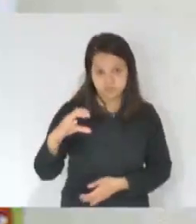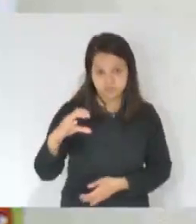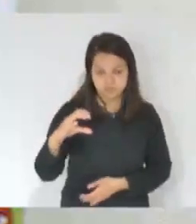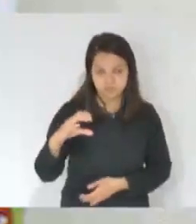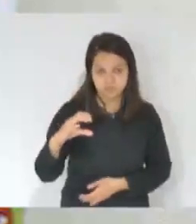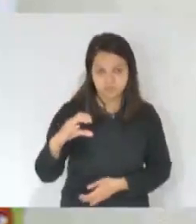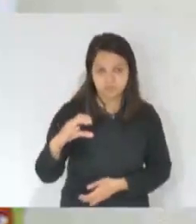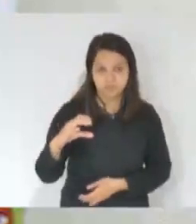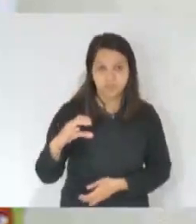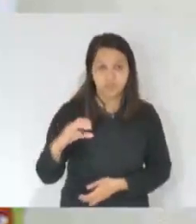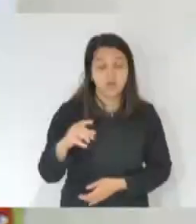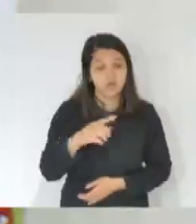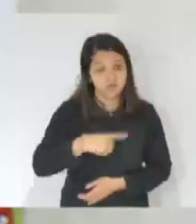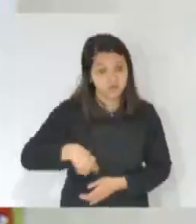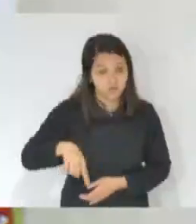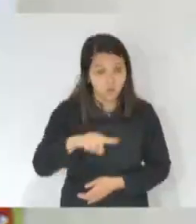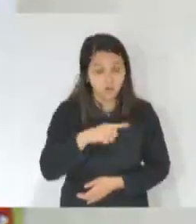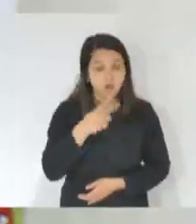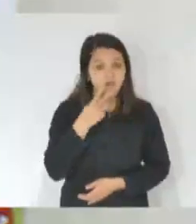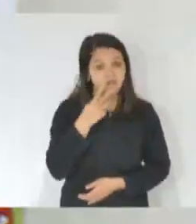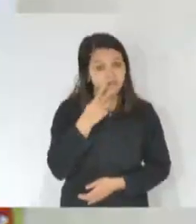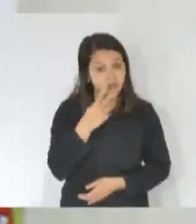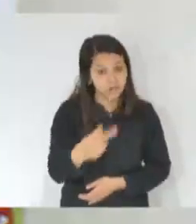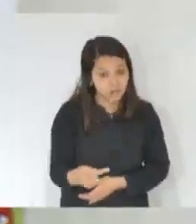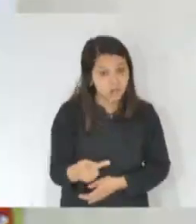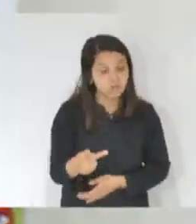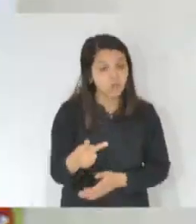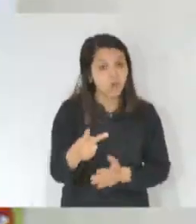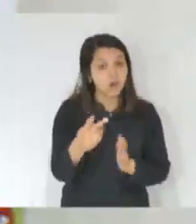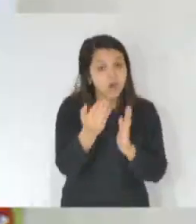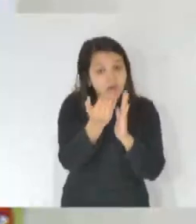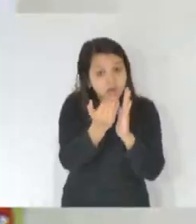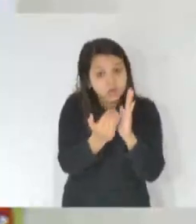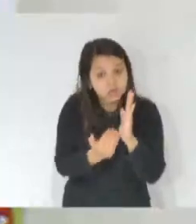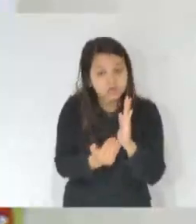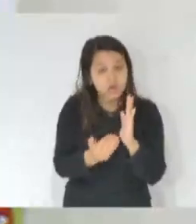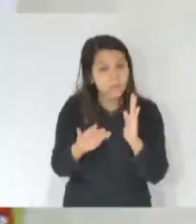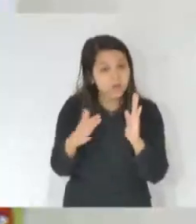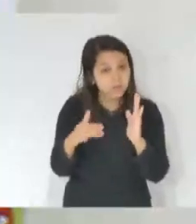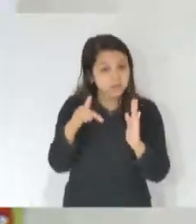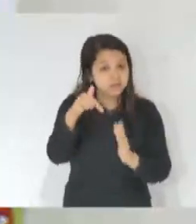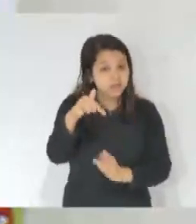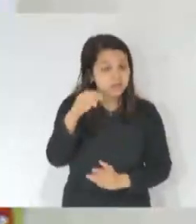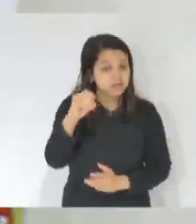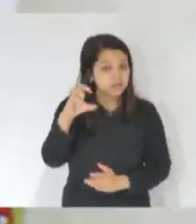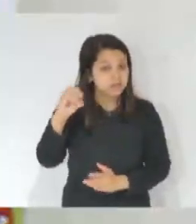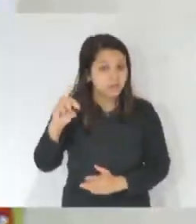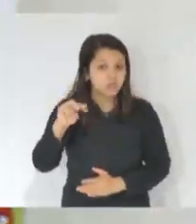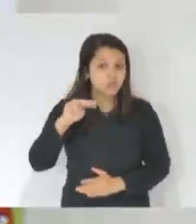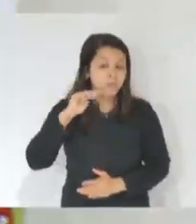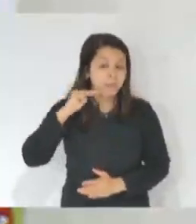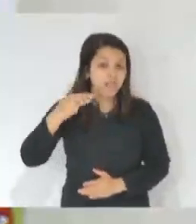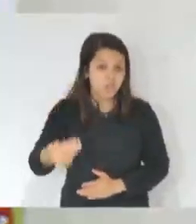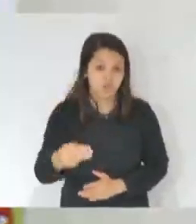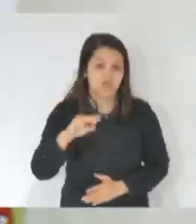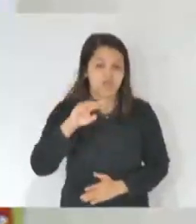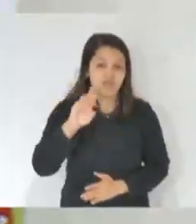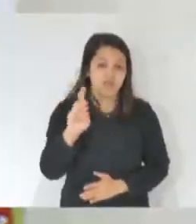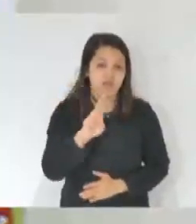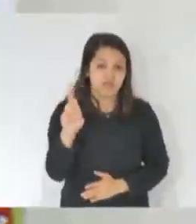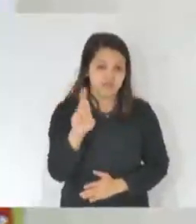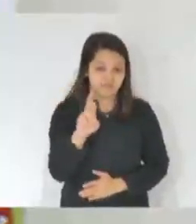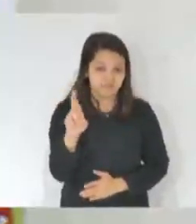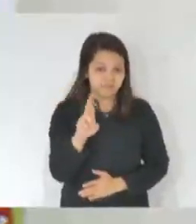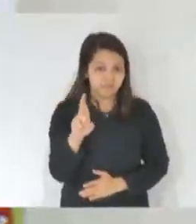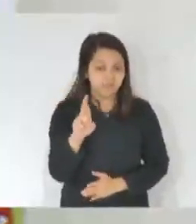Isso, nós estamos falando numa redução de cerca de 700 milhões de reais e pode e